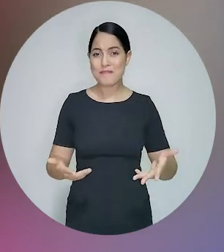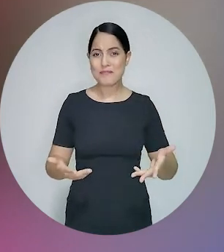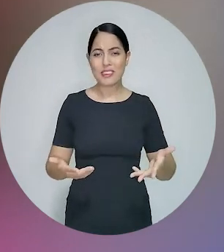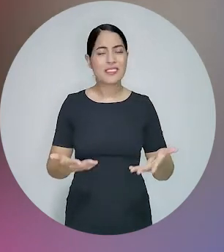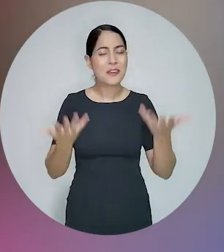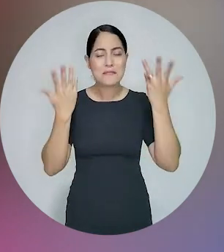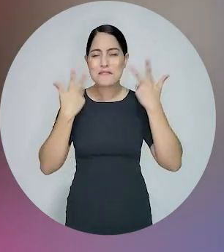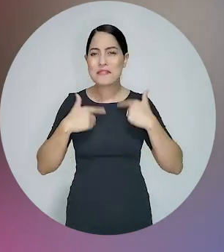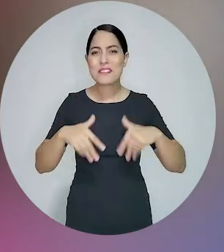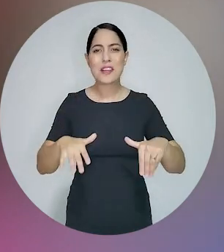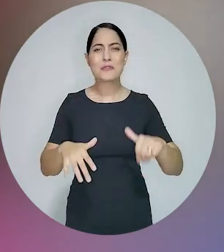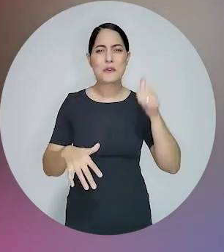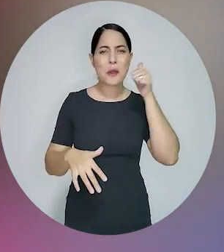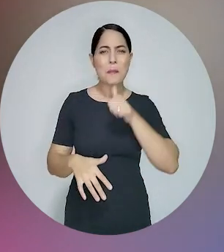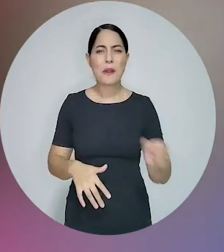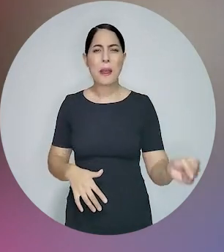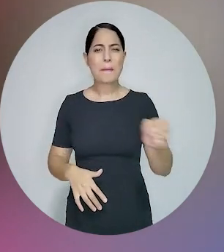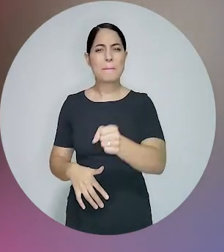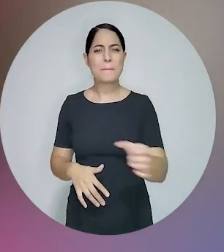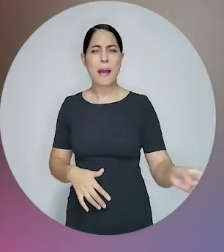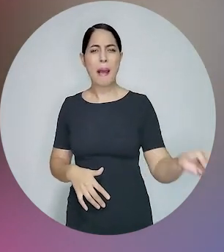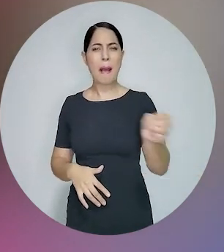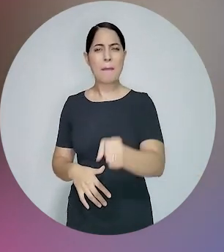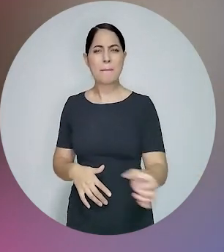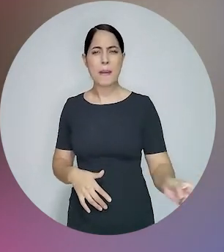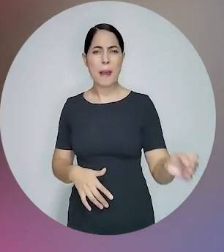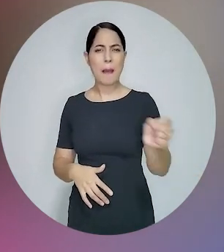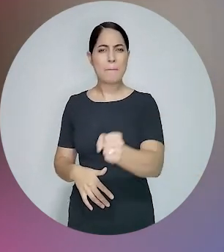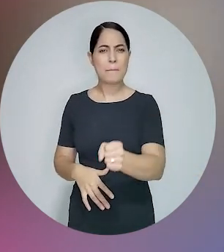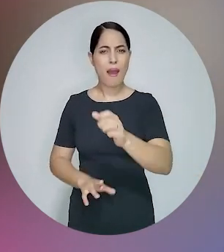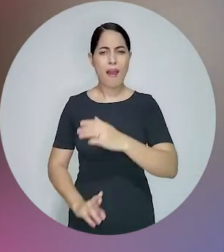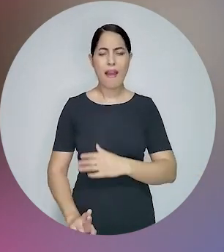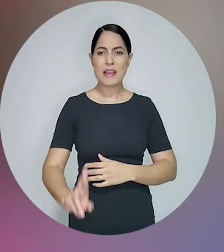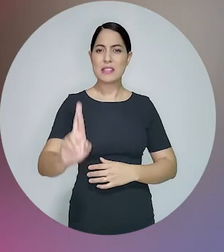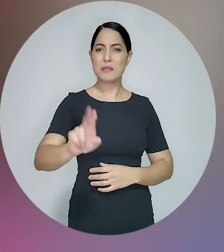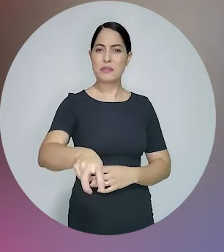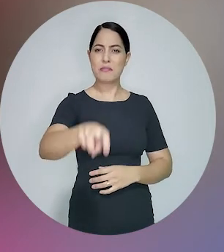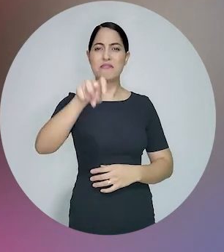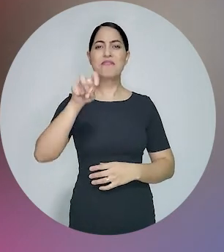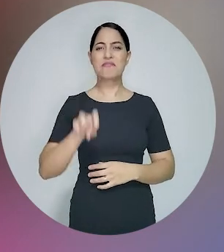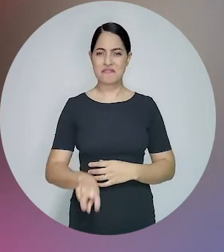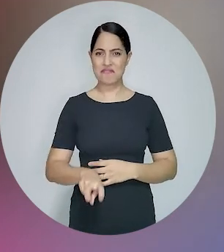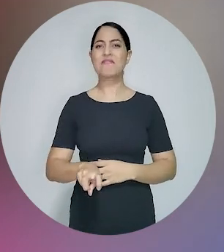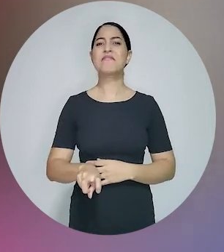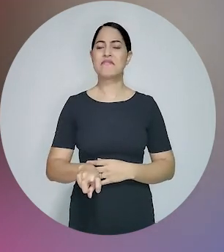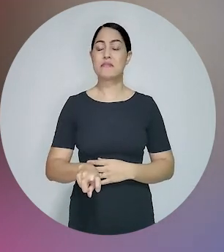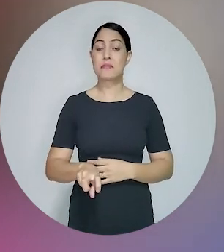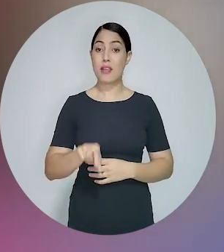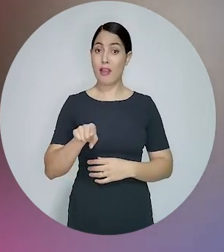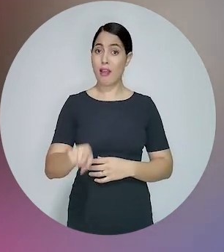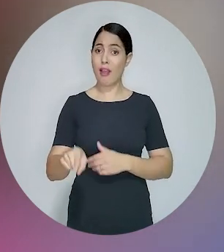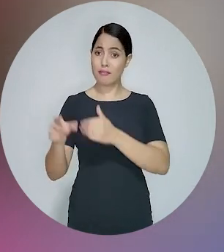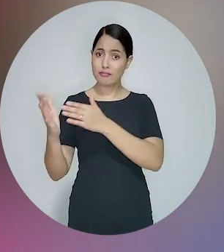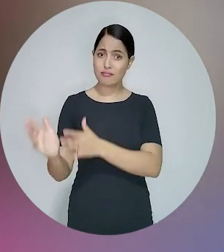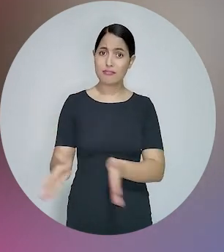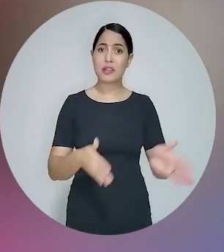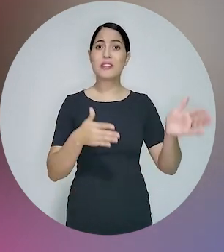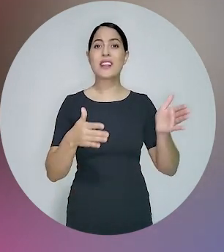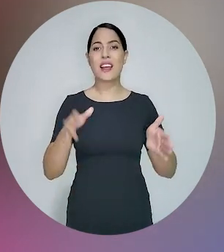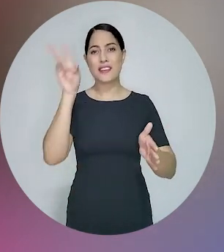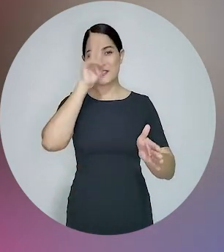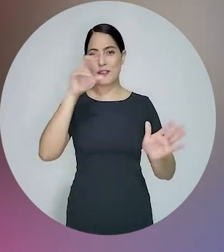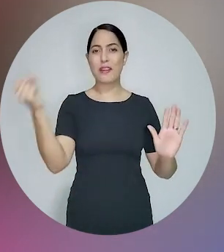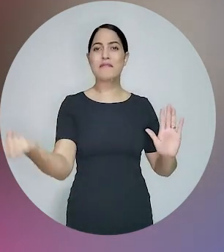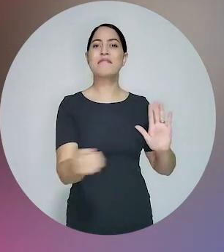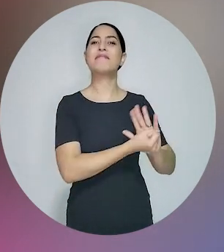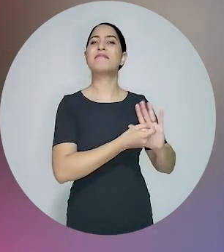natural que elas ocupem cada vez mais os espaços de poder e que assumam os cargos de responsabilidade. Esse